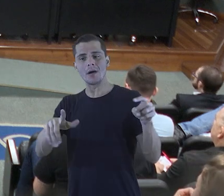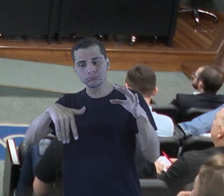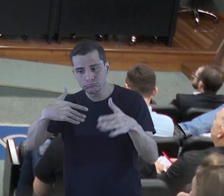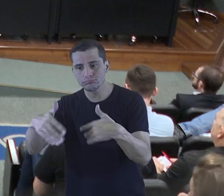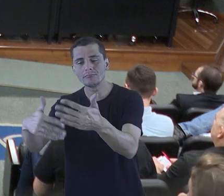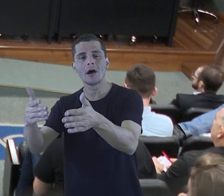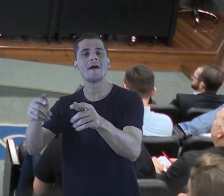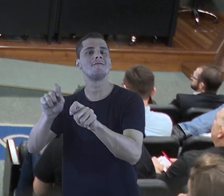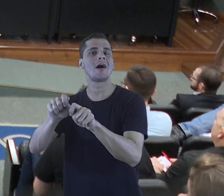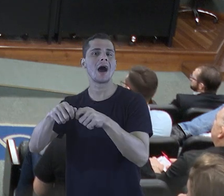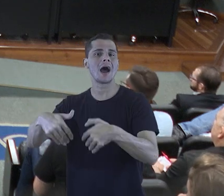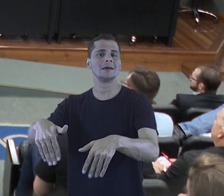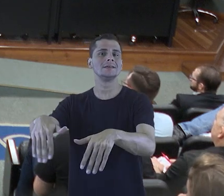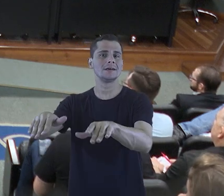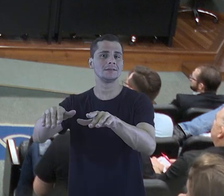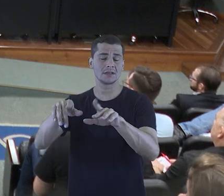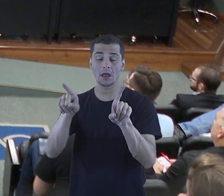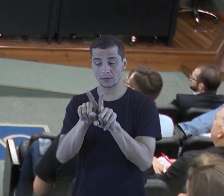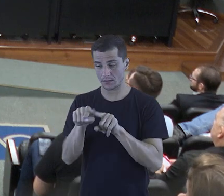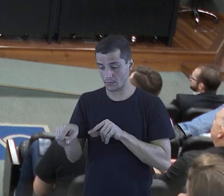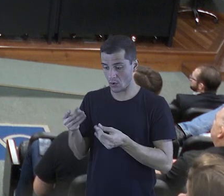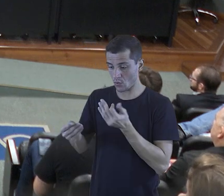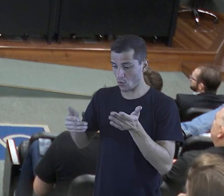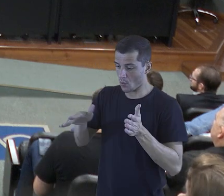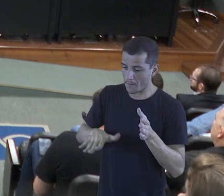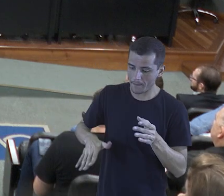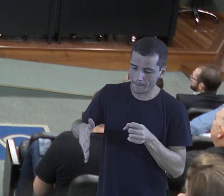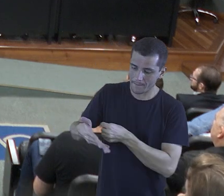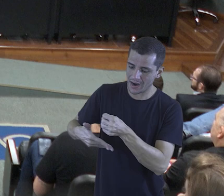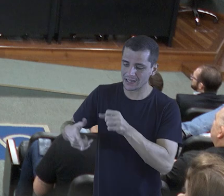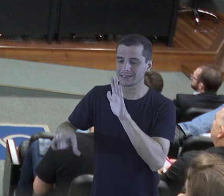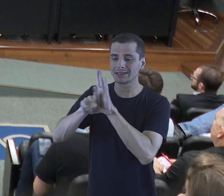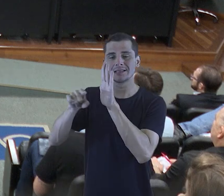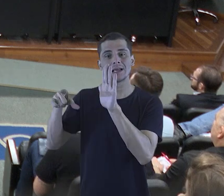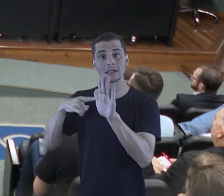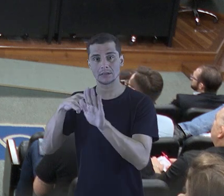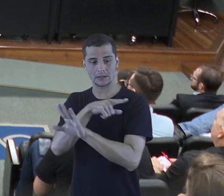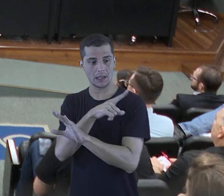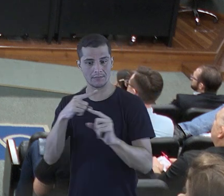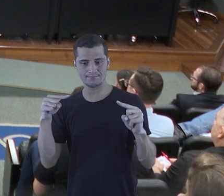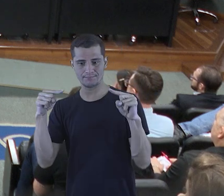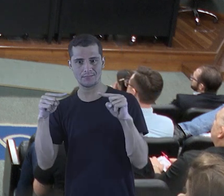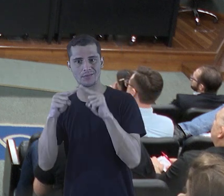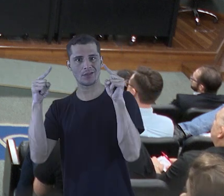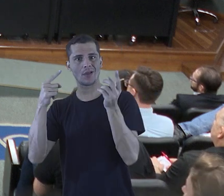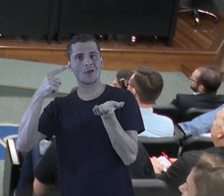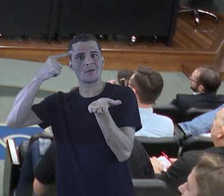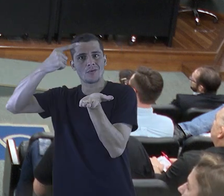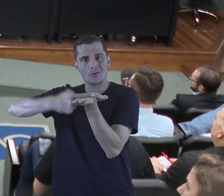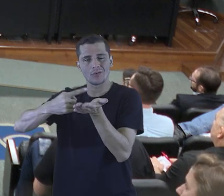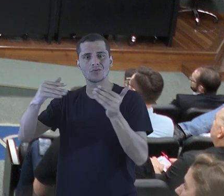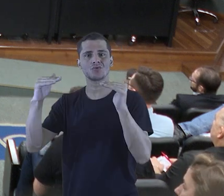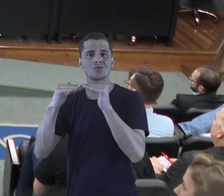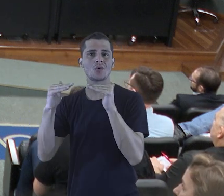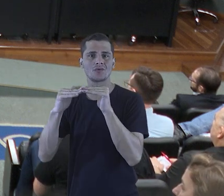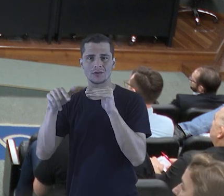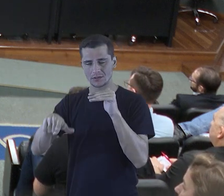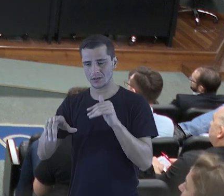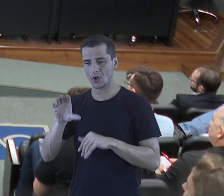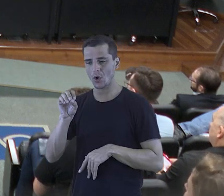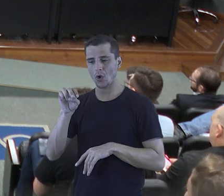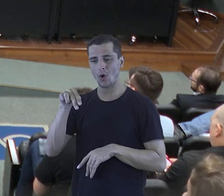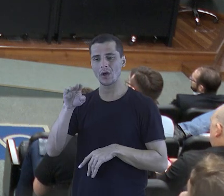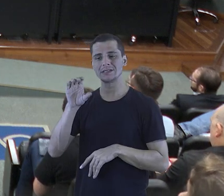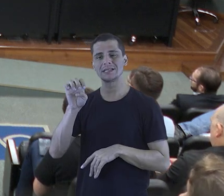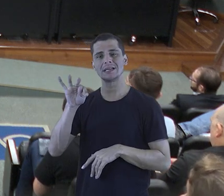O consentimento, que está no inciso primeiro, mas por estar no inciso primeiro não quer dizer que tem que ser a primeira. Há uma confusão muito